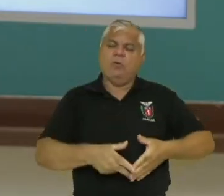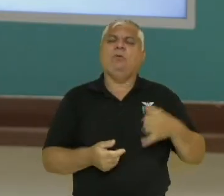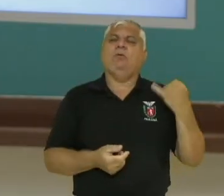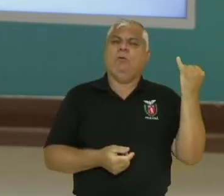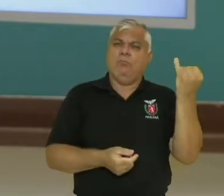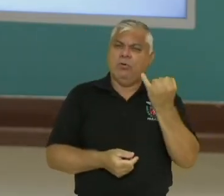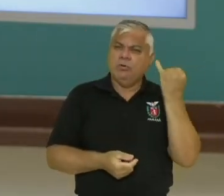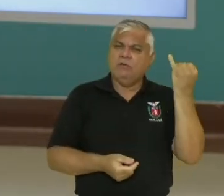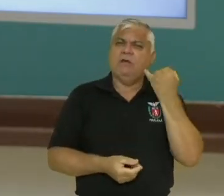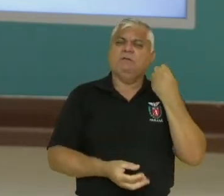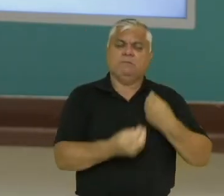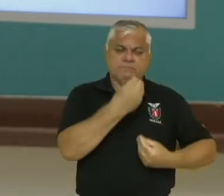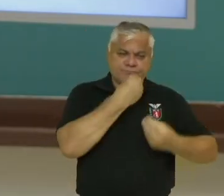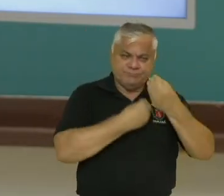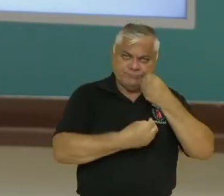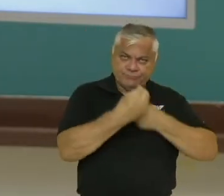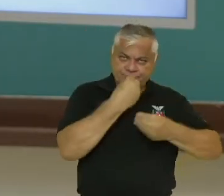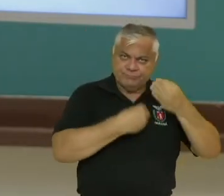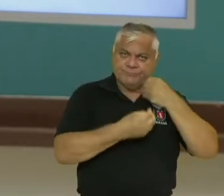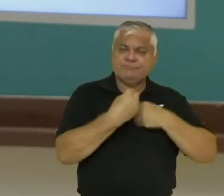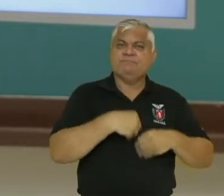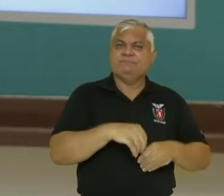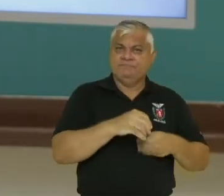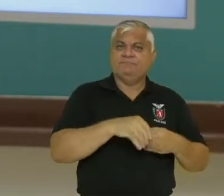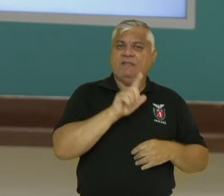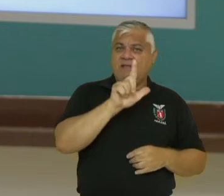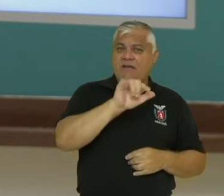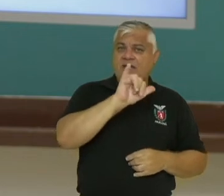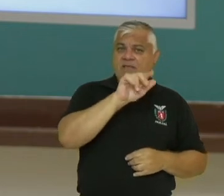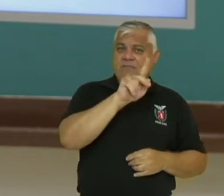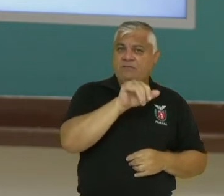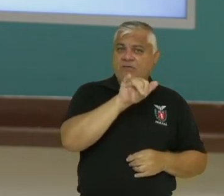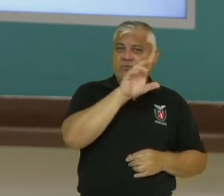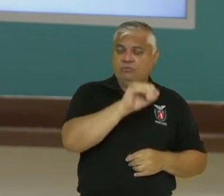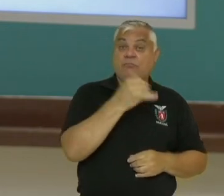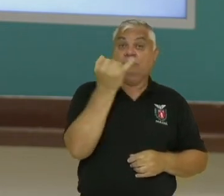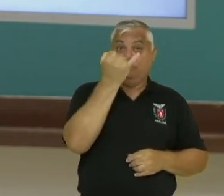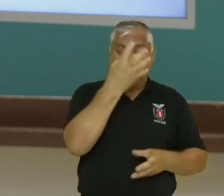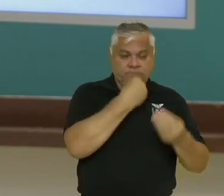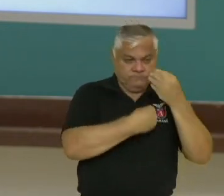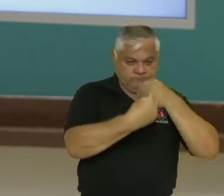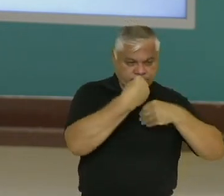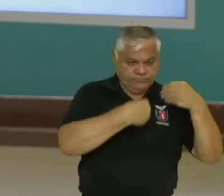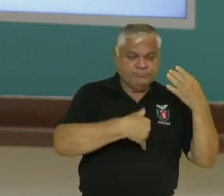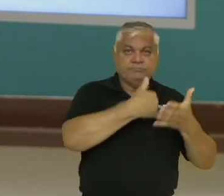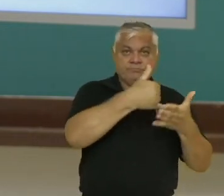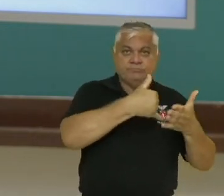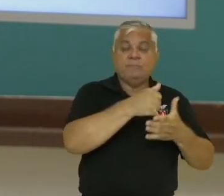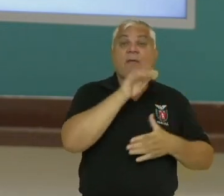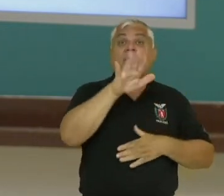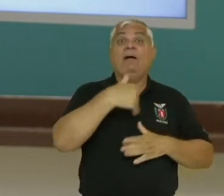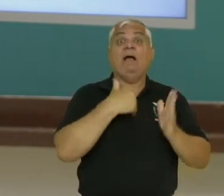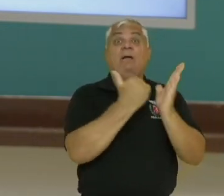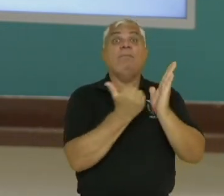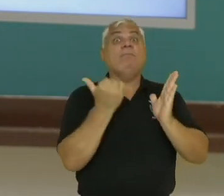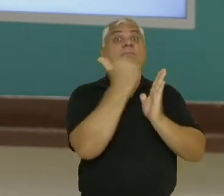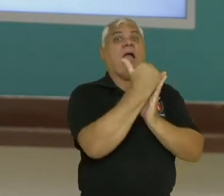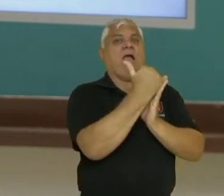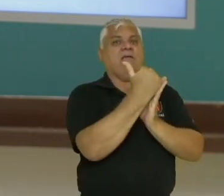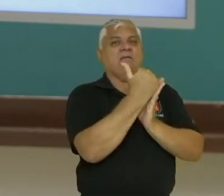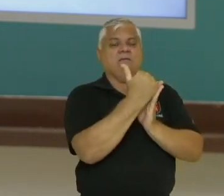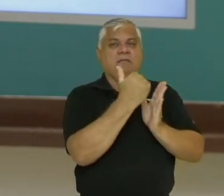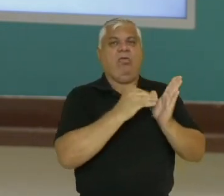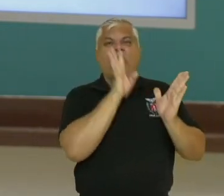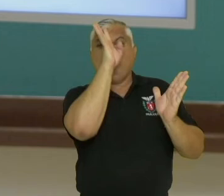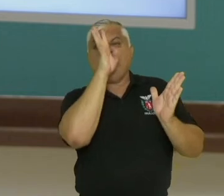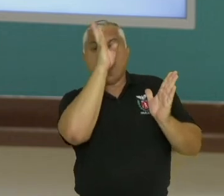nossa dieta consumir lipídios, ok? É importante o consumo de gorduras. O excesso, a